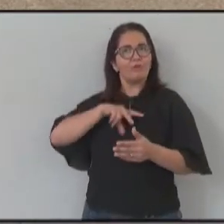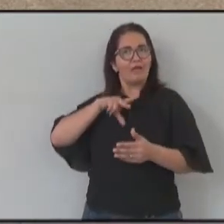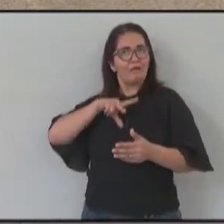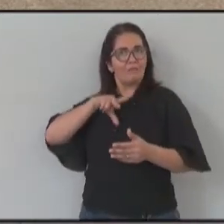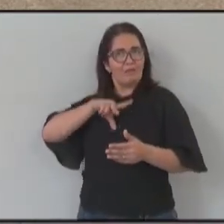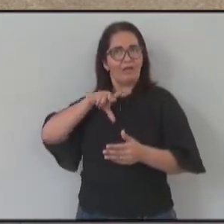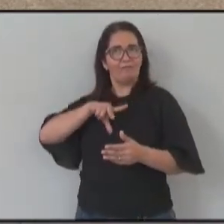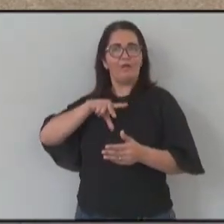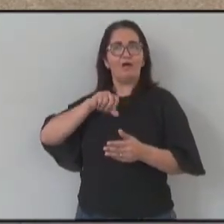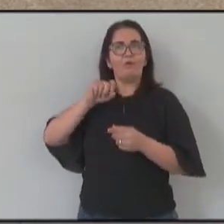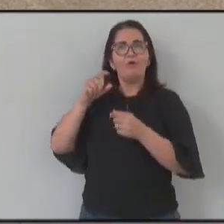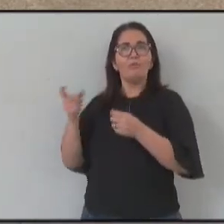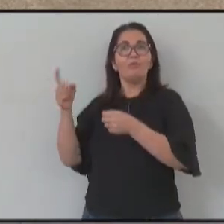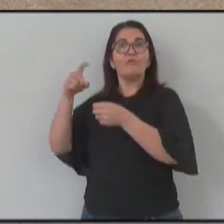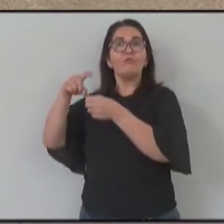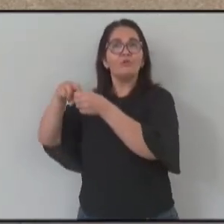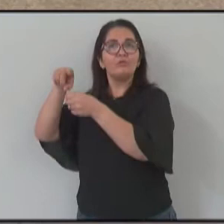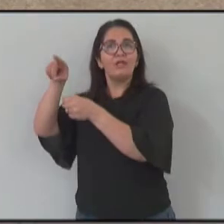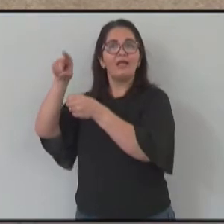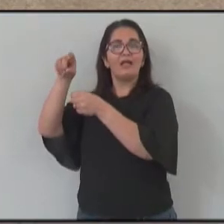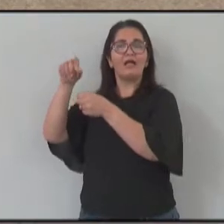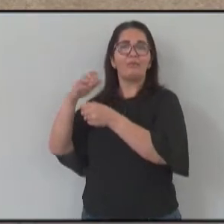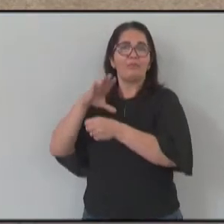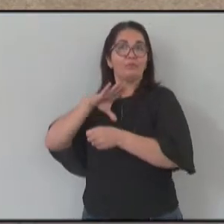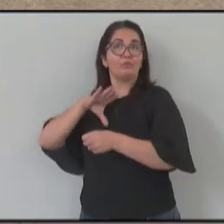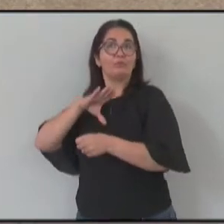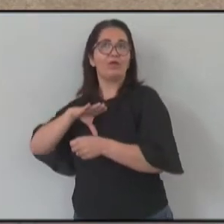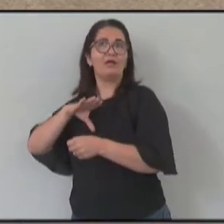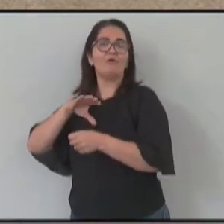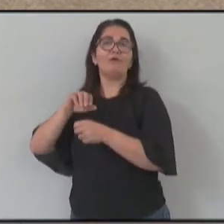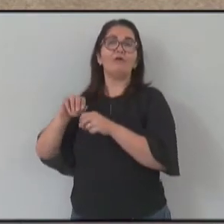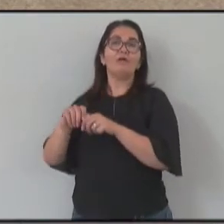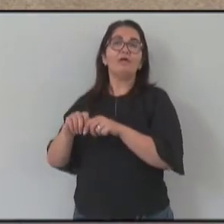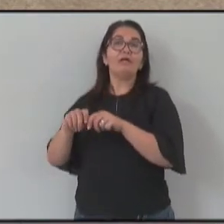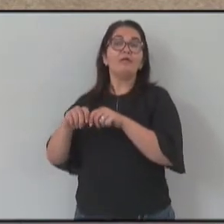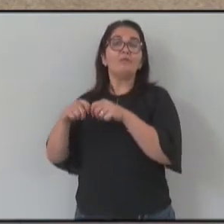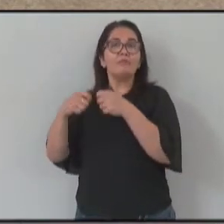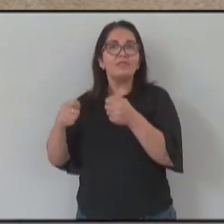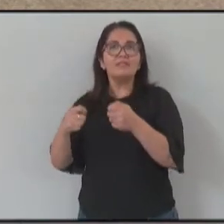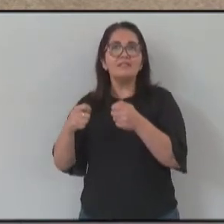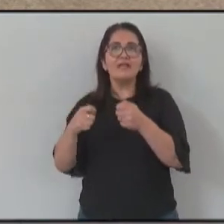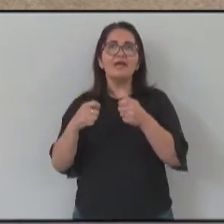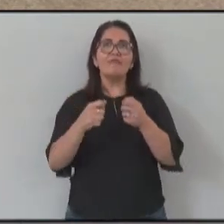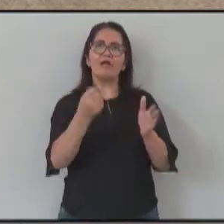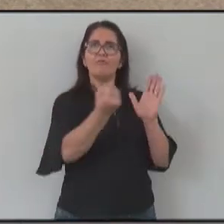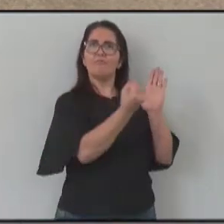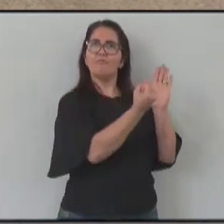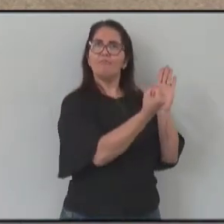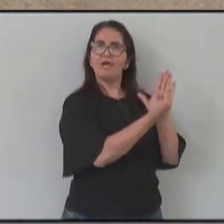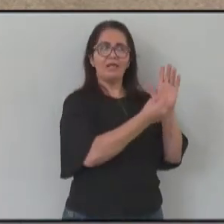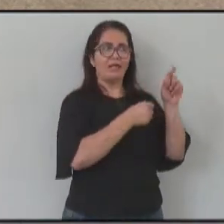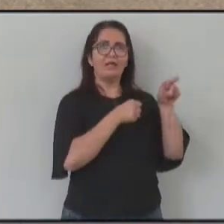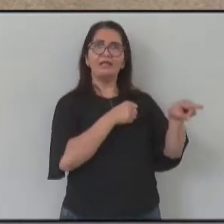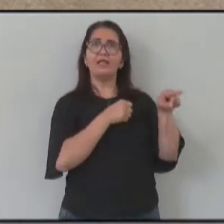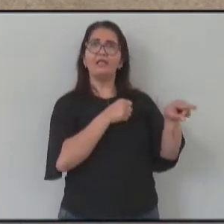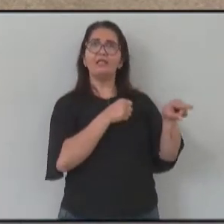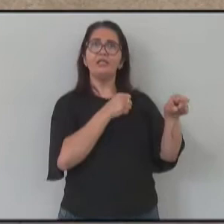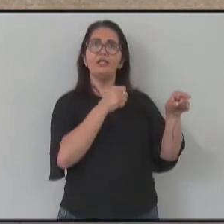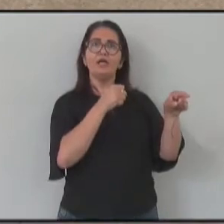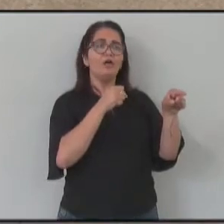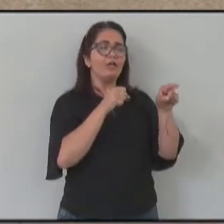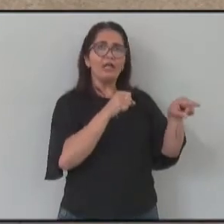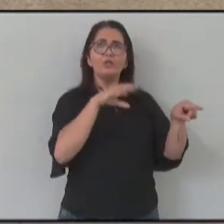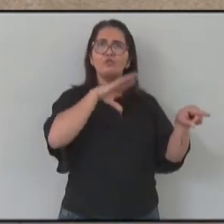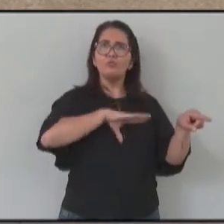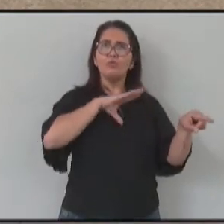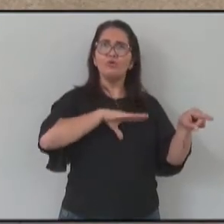aquelas terras ali eles haviam descoberto, ele realiza a primeira missa em 26